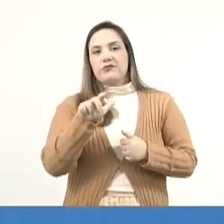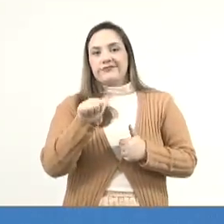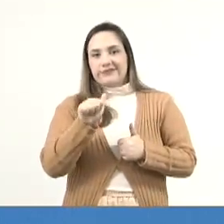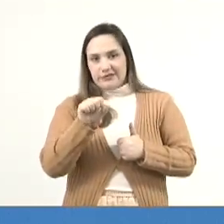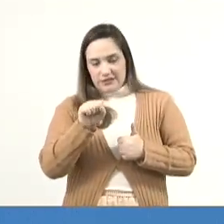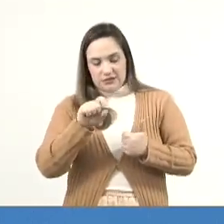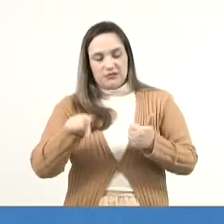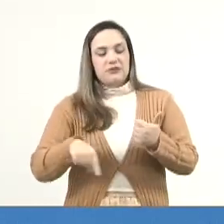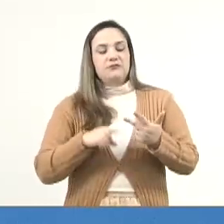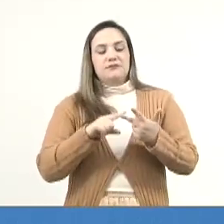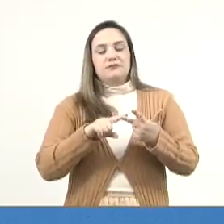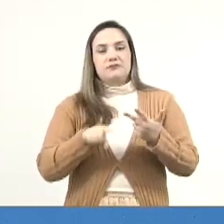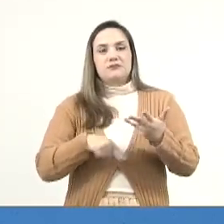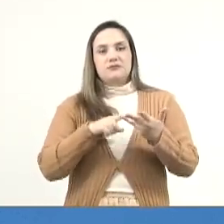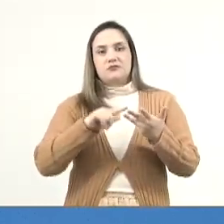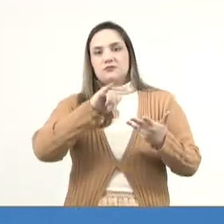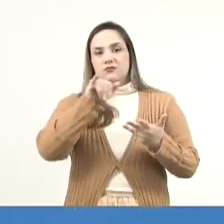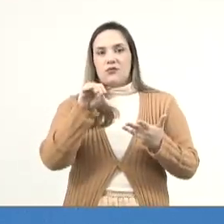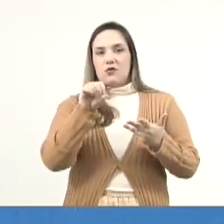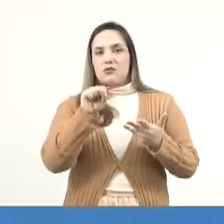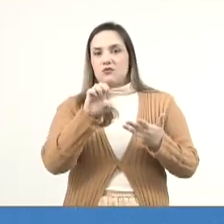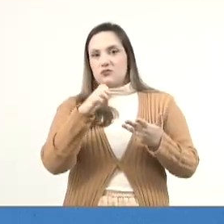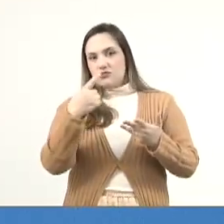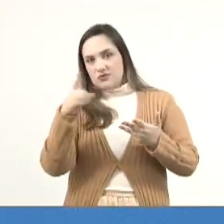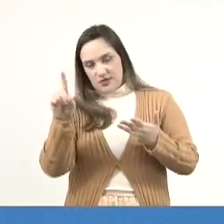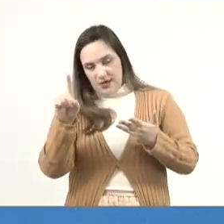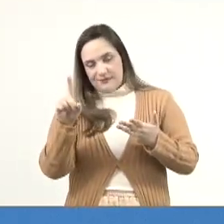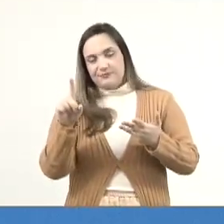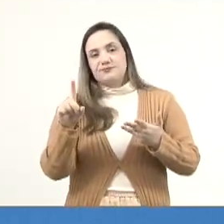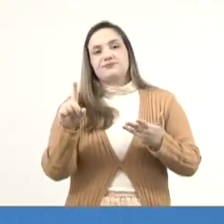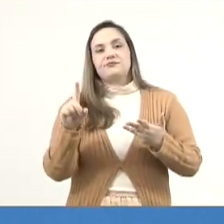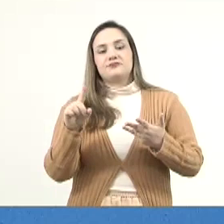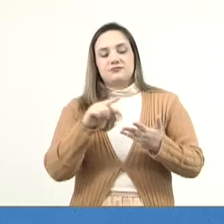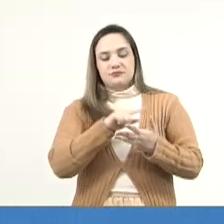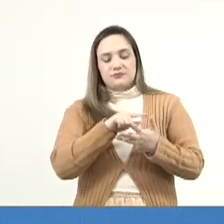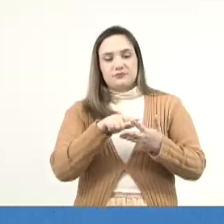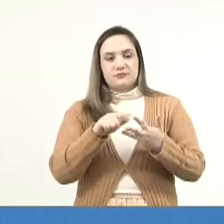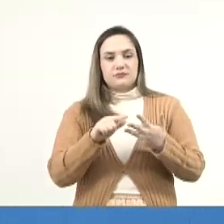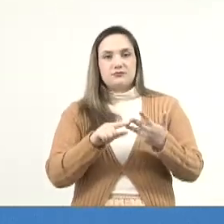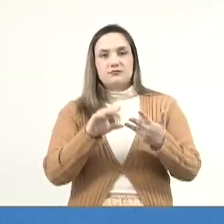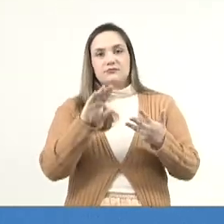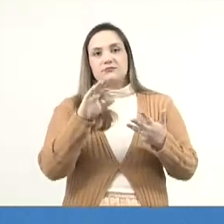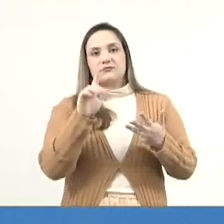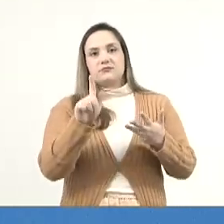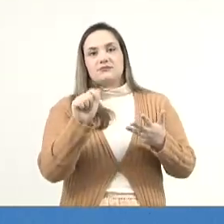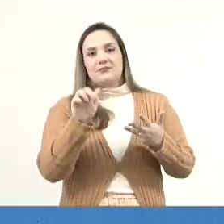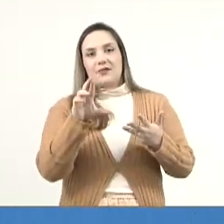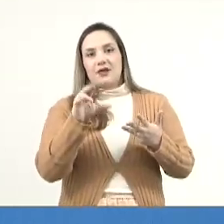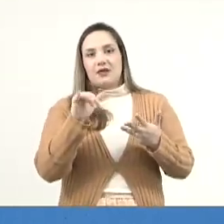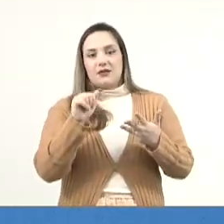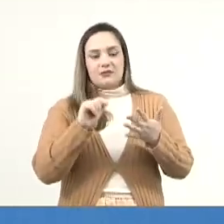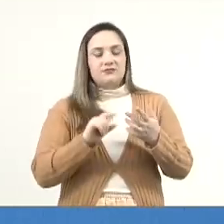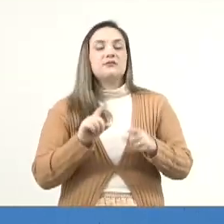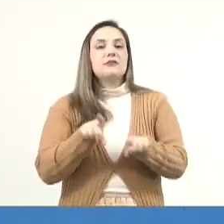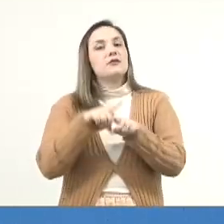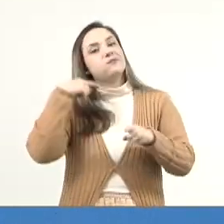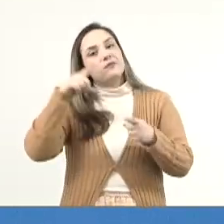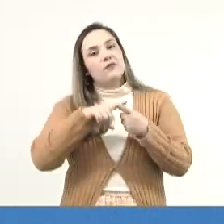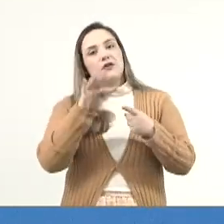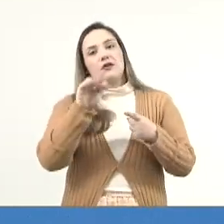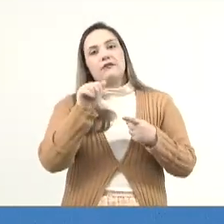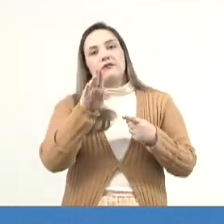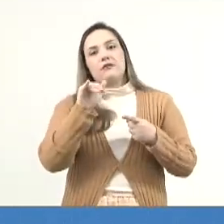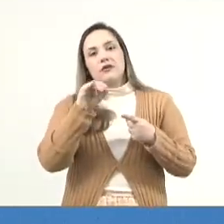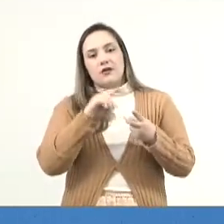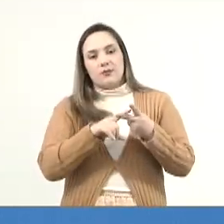dos Santos José artrio IES bobadilha bobadilha Garcia e os advogados Fábio trad